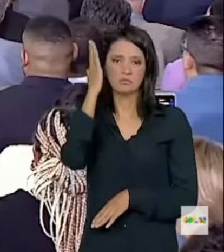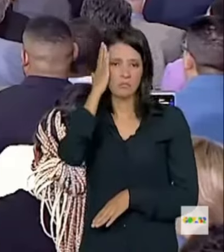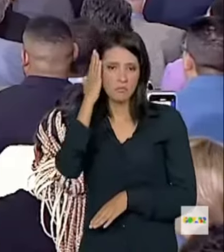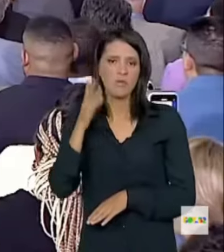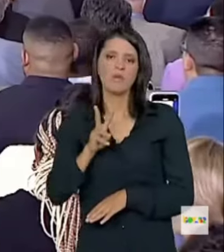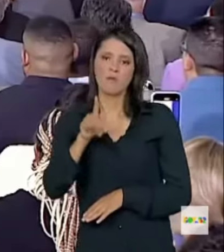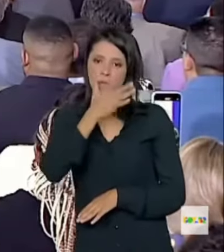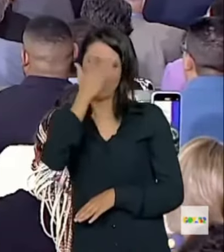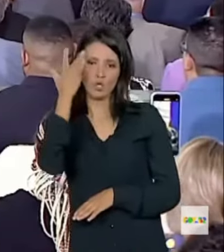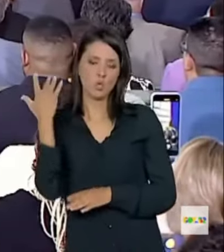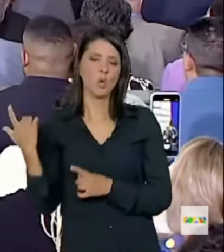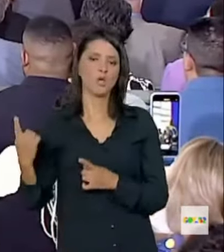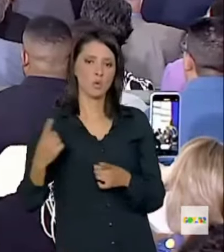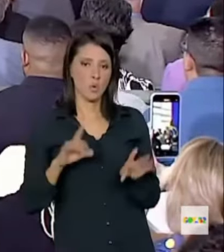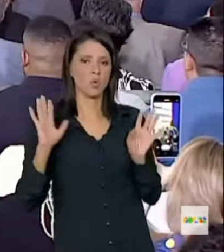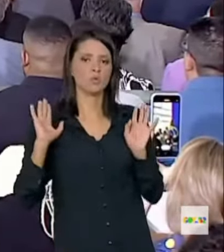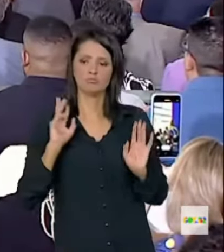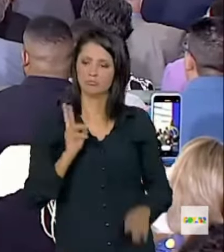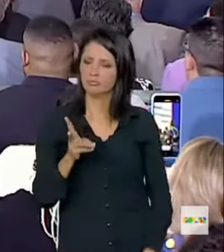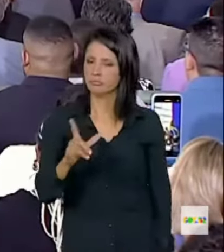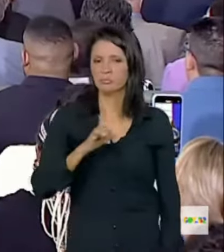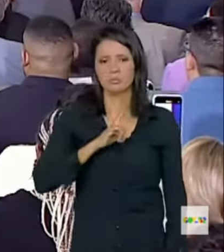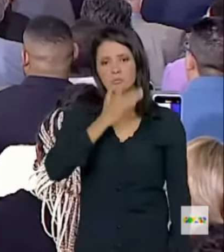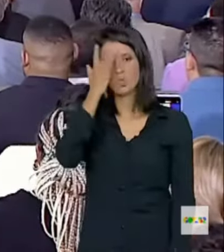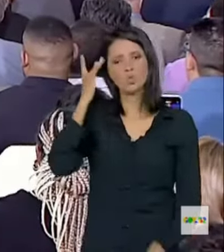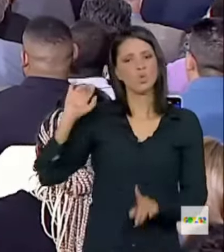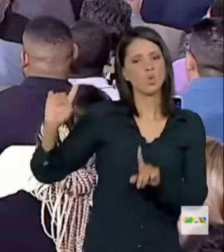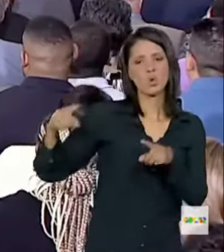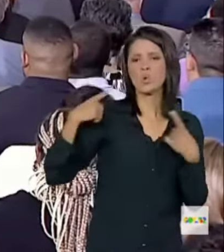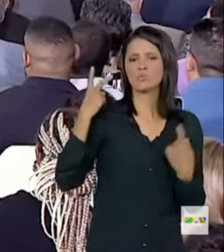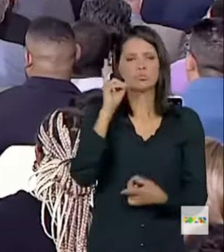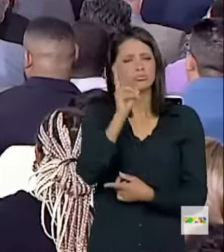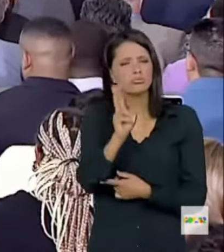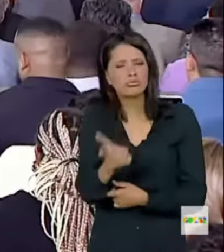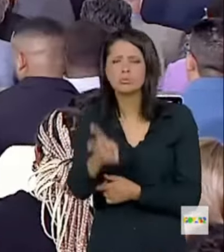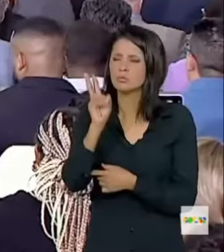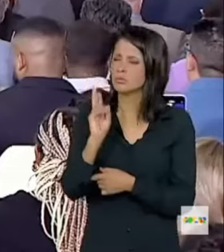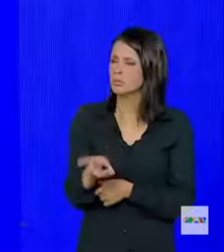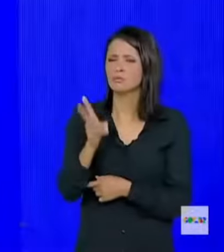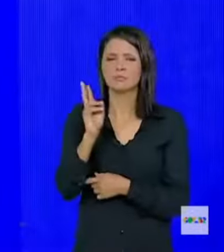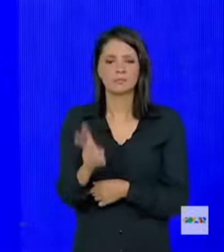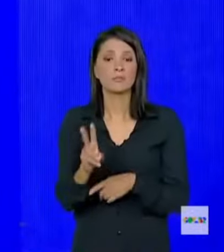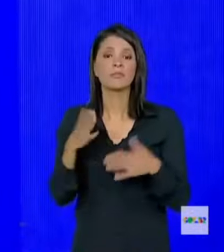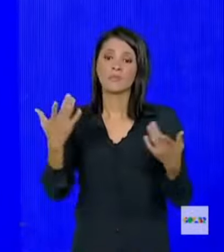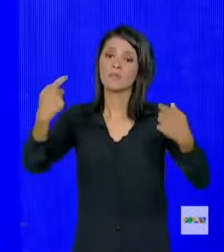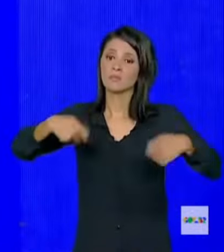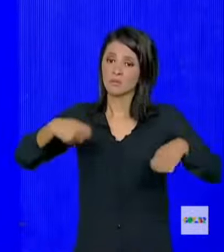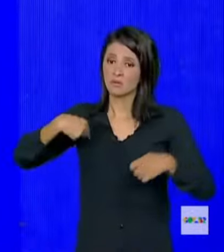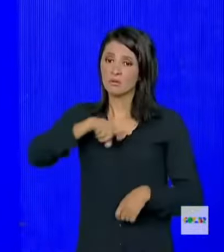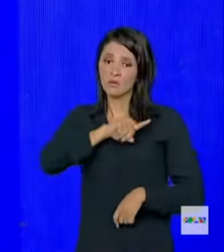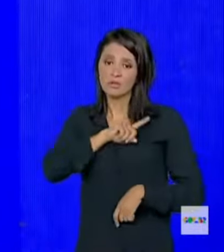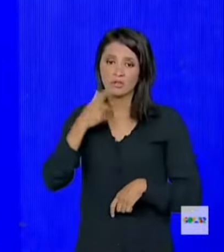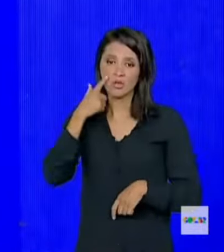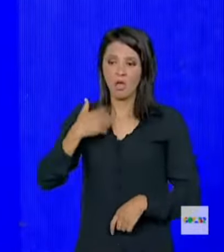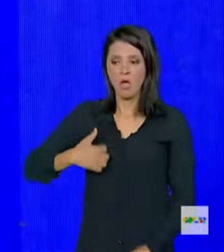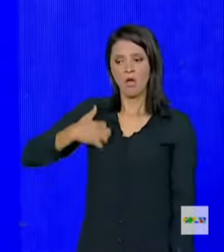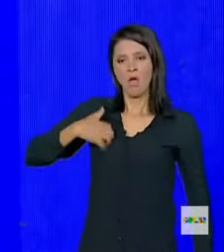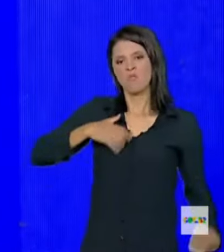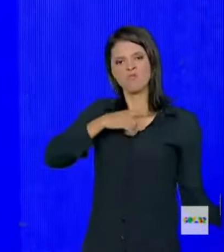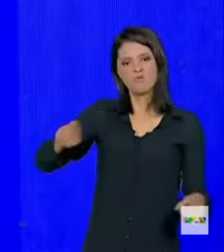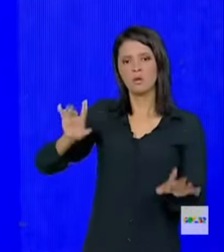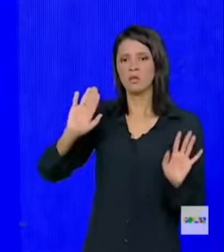aparecer gente contra. Sempre tem gente contra. Sempre, sempre, sempre, sempre, sempre. Então é preciso que a gente não fique com raiva dos